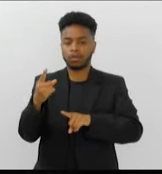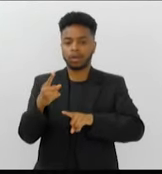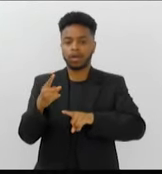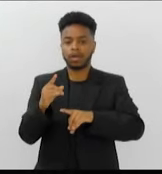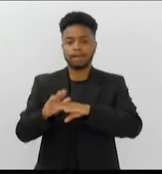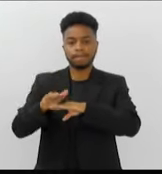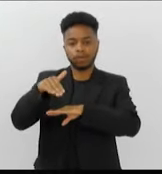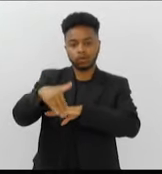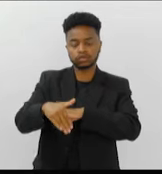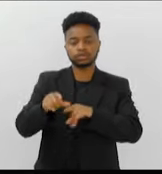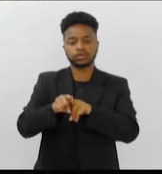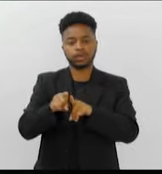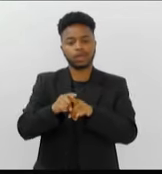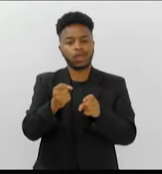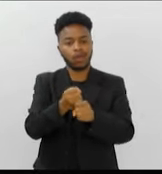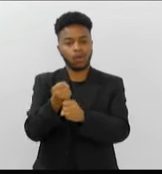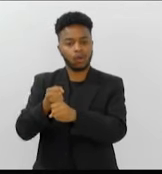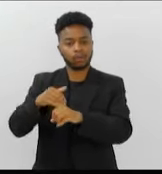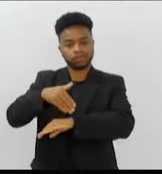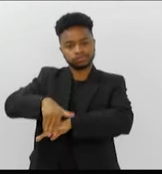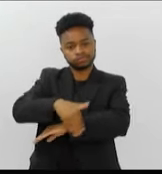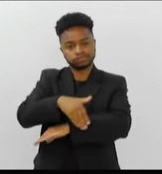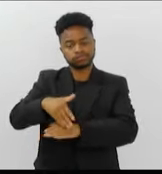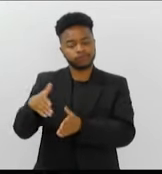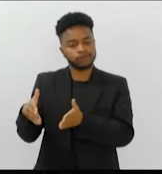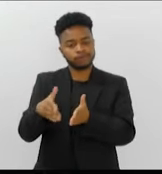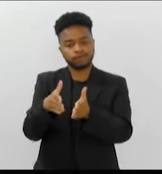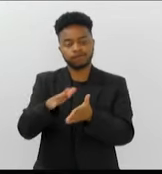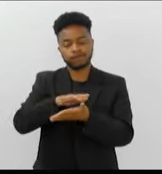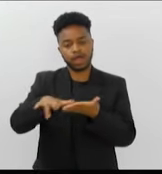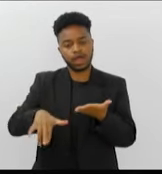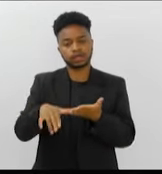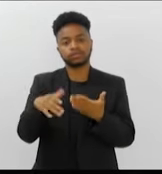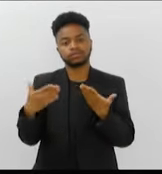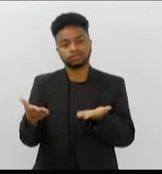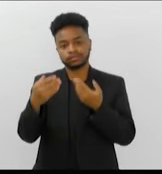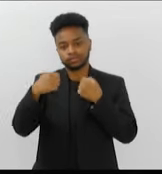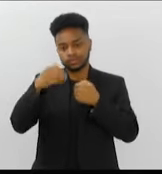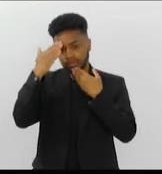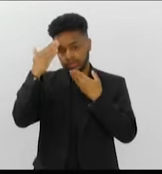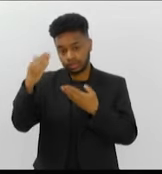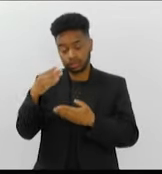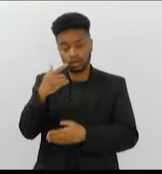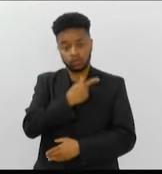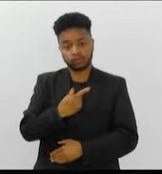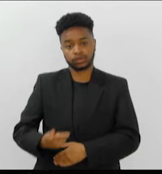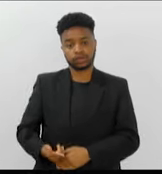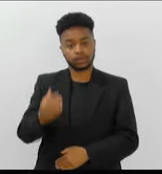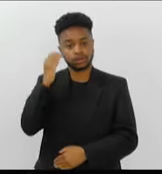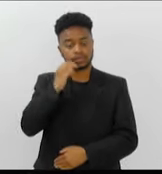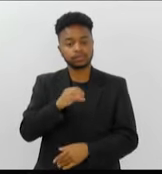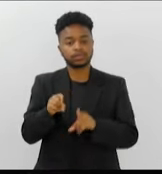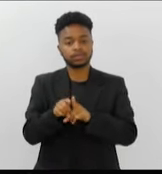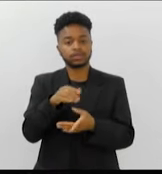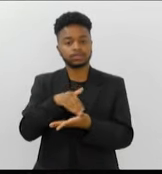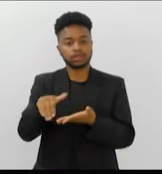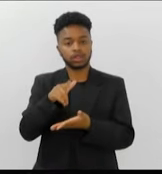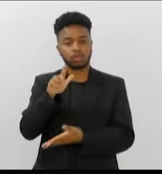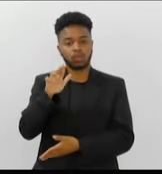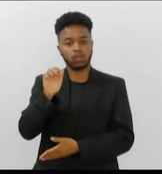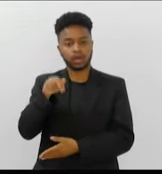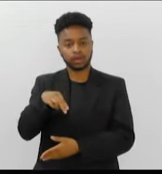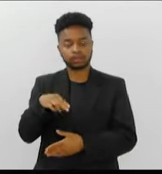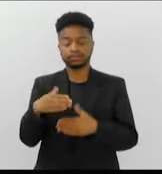cidade. E isso nós precisamos agradecer realmente ao governador Cláudio Castro e ao secretário Luan.